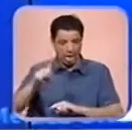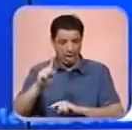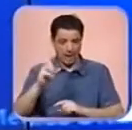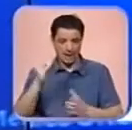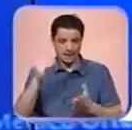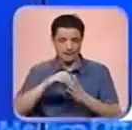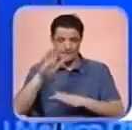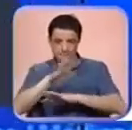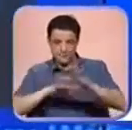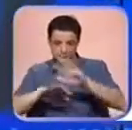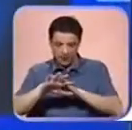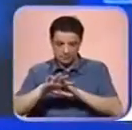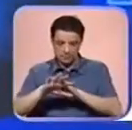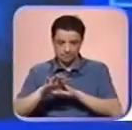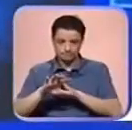Que se fazem...